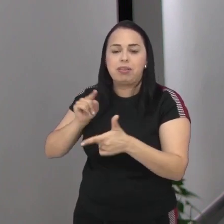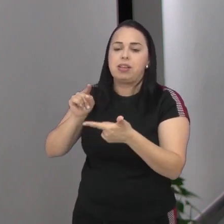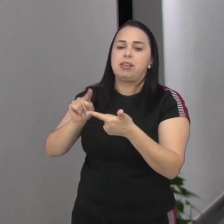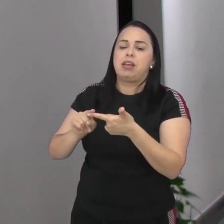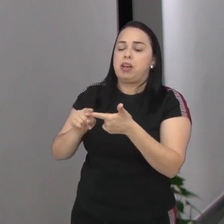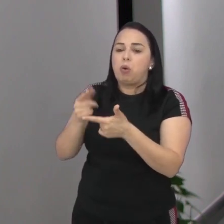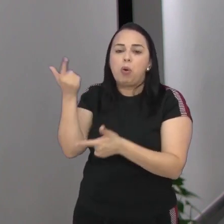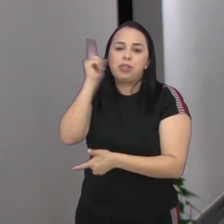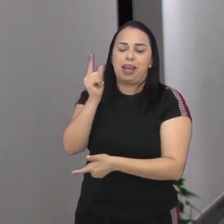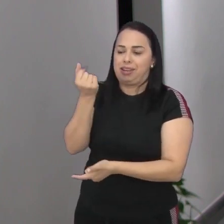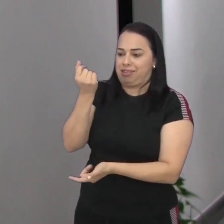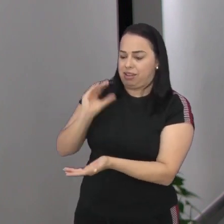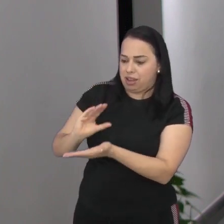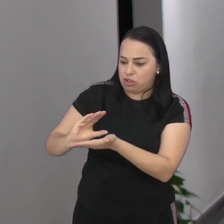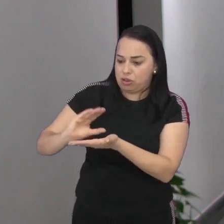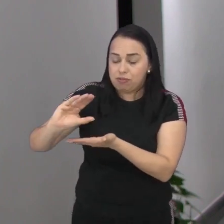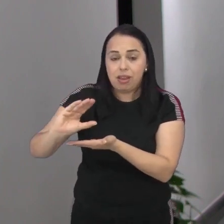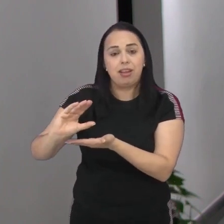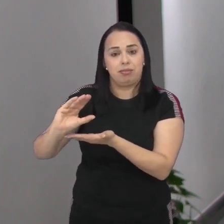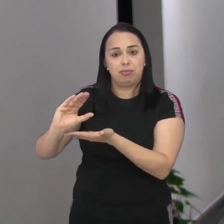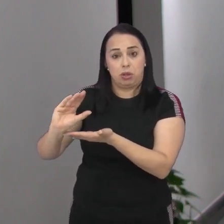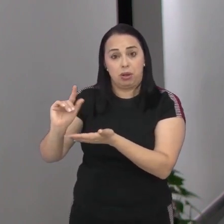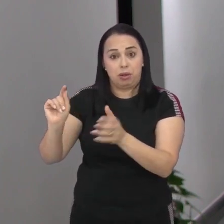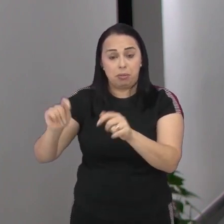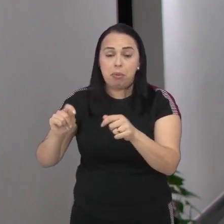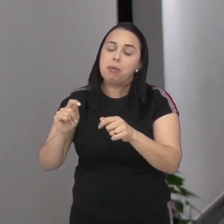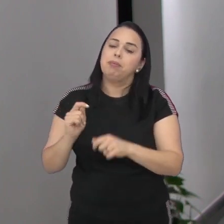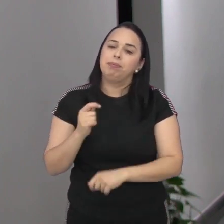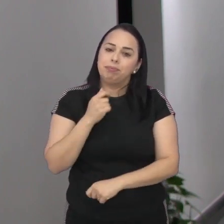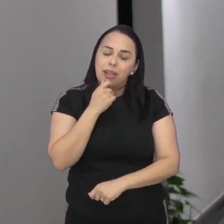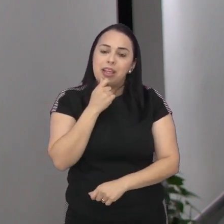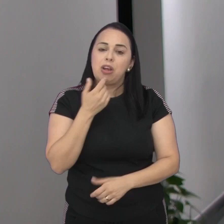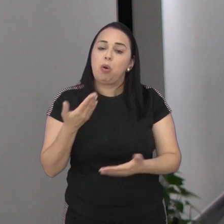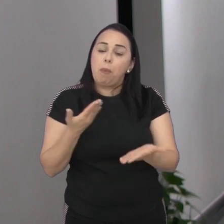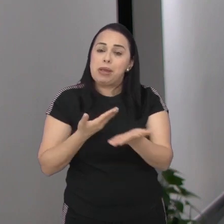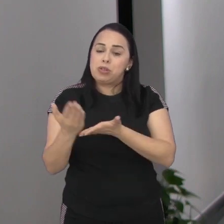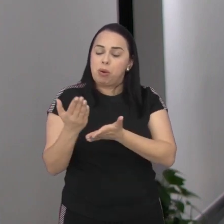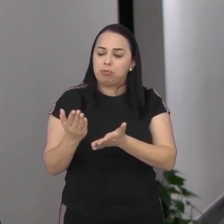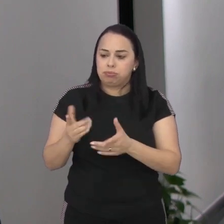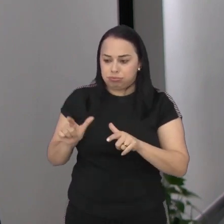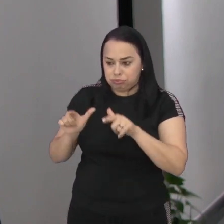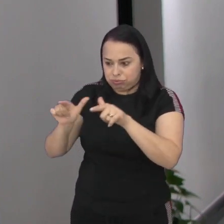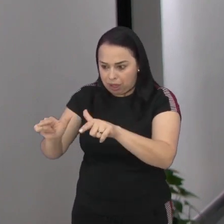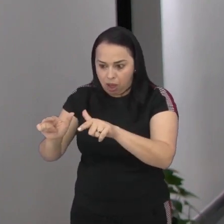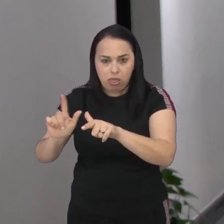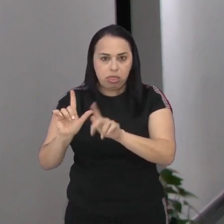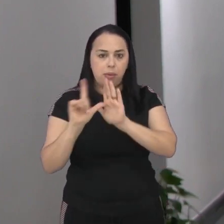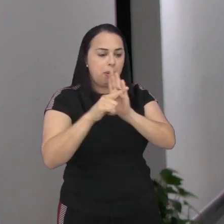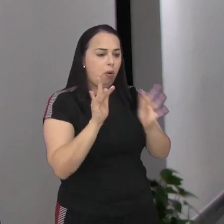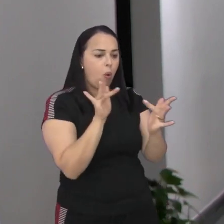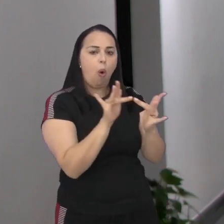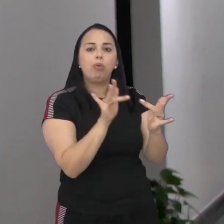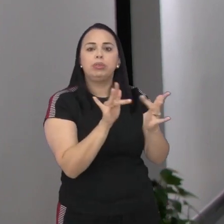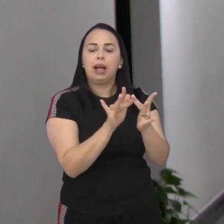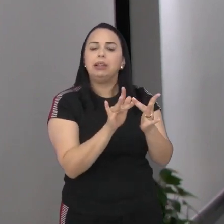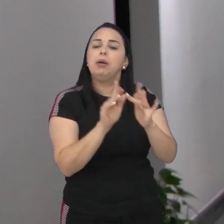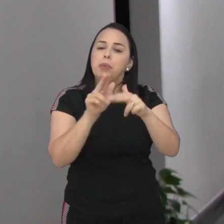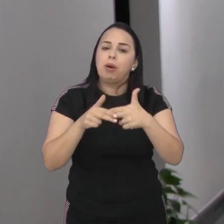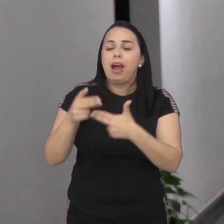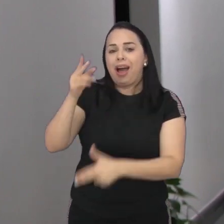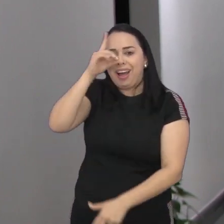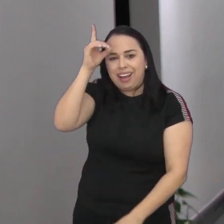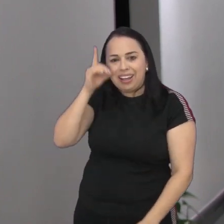mais incentivos. E aí a gente começou a ter mais contato com o maestro. E a